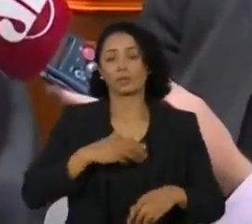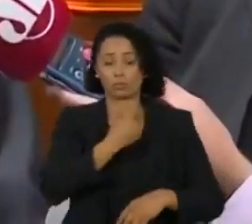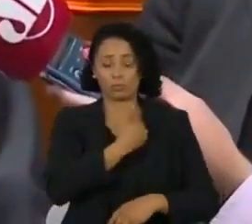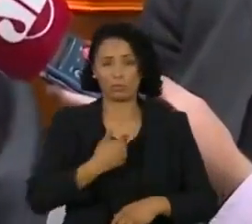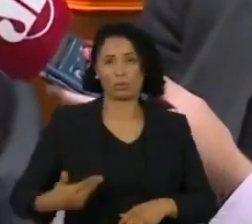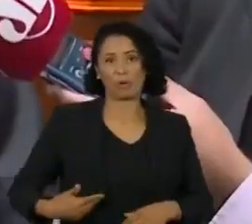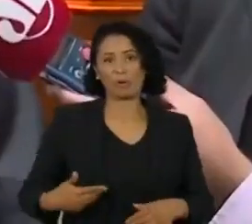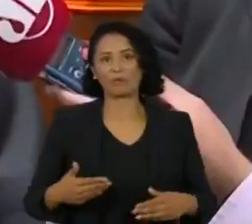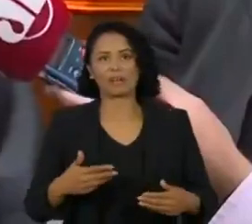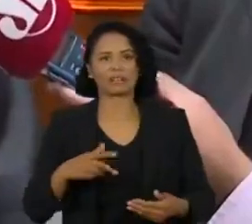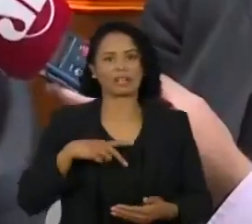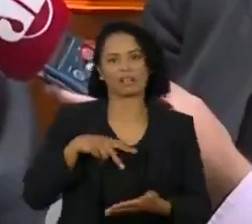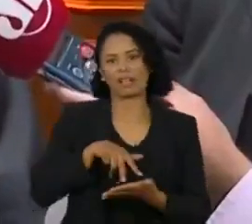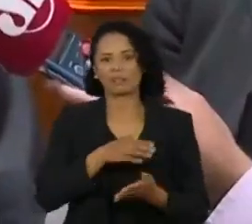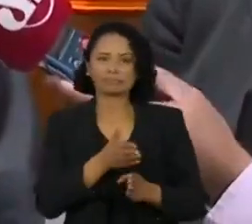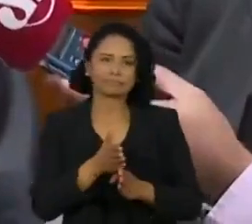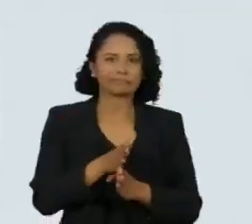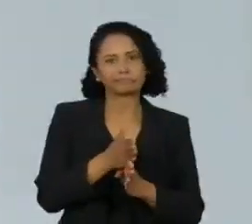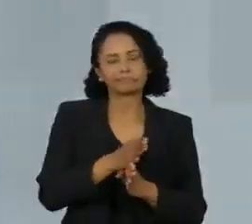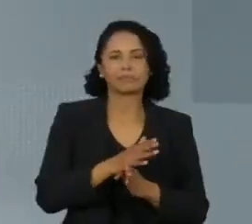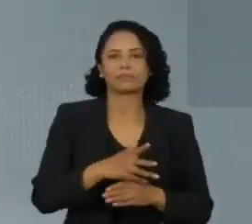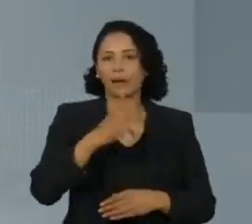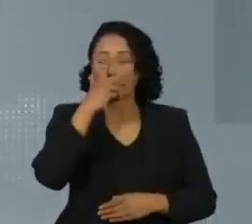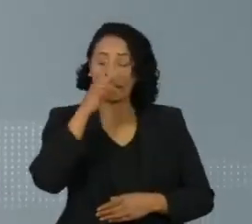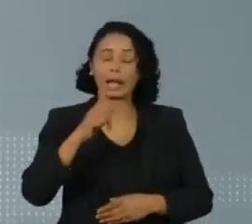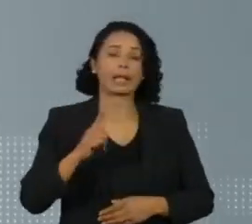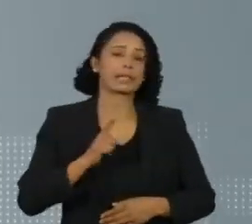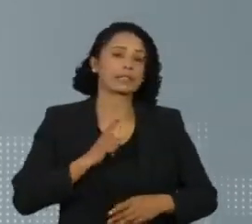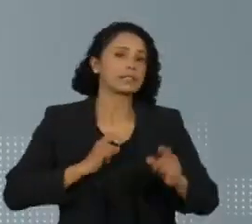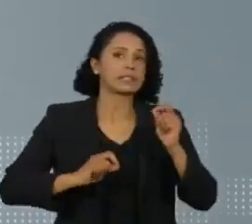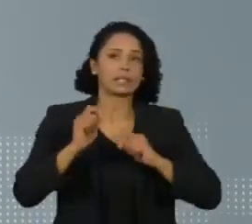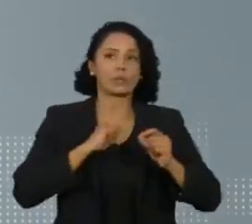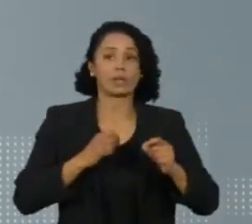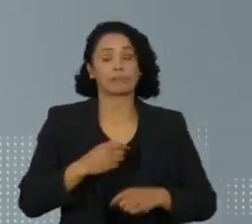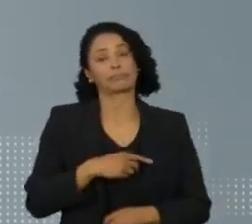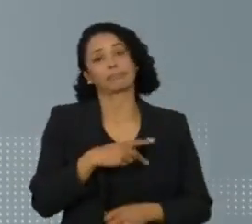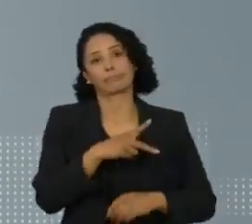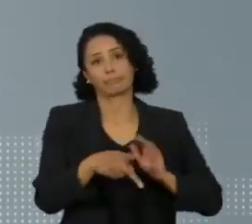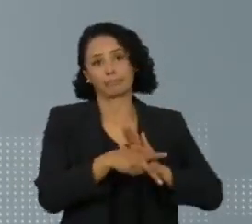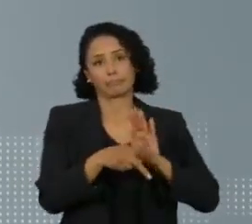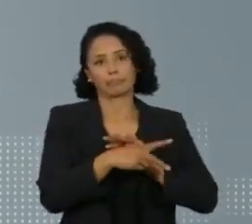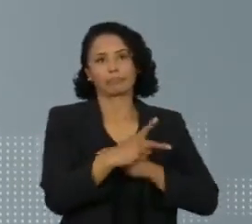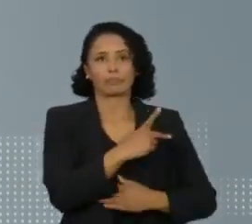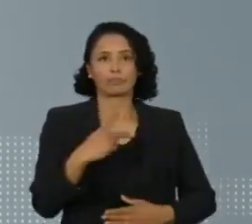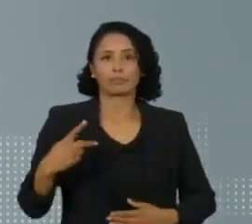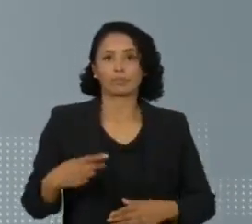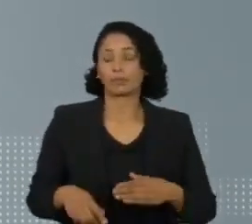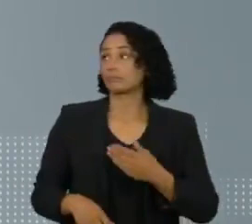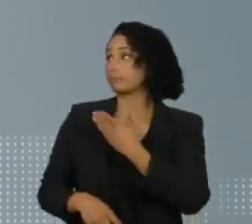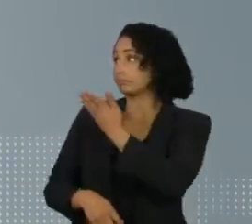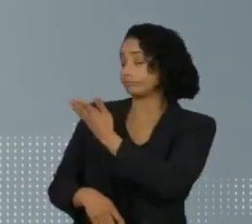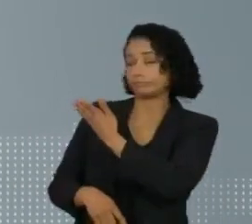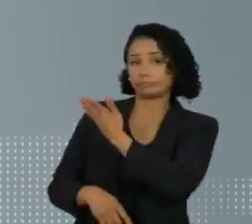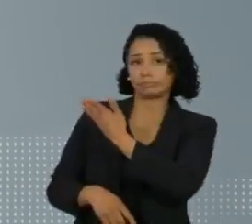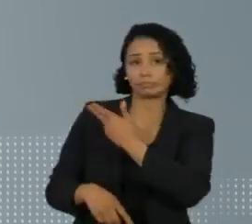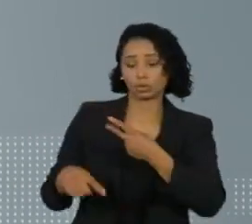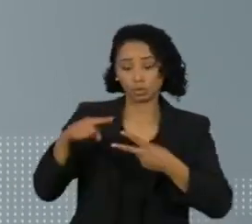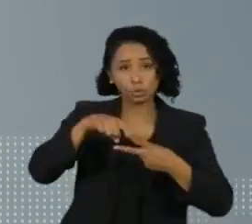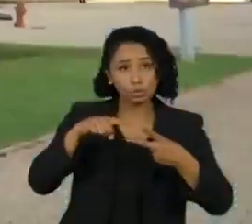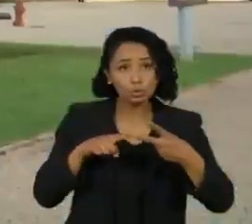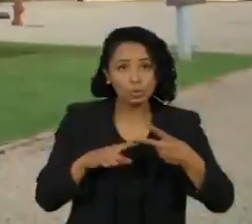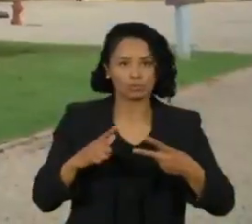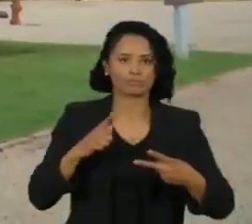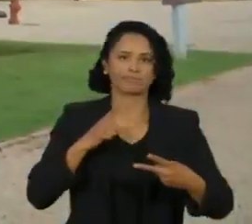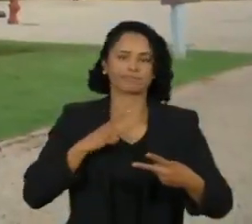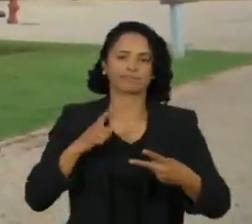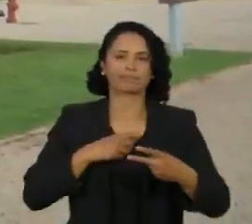país passa pelo sistema presidencial. Dos 4 presidentes eleitos antes de Jair Bolsonaro, 2 sofreram processos de